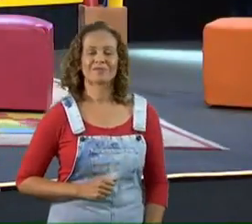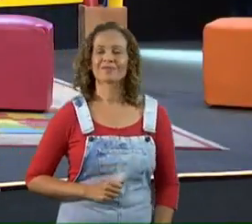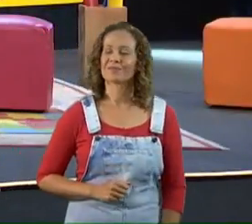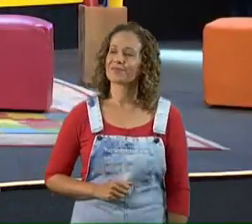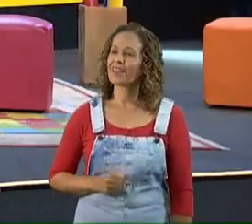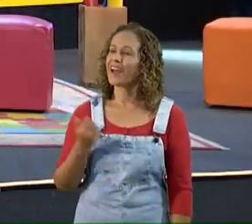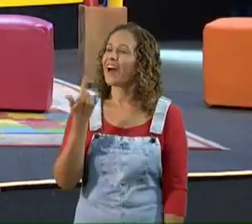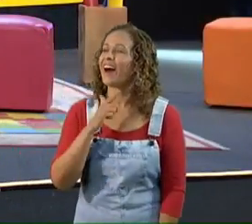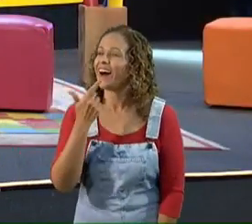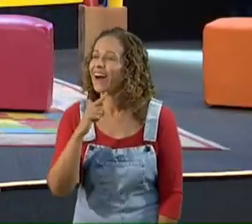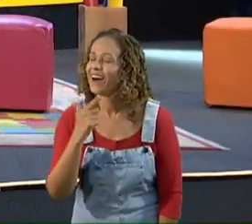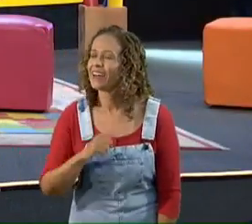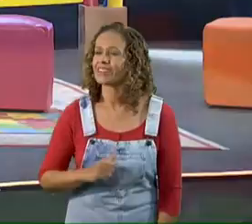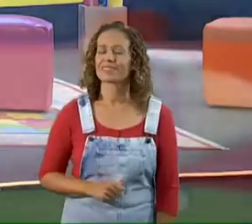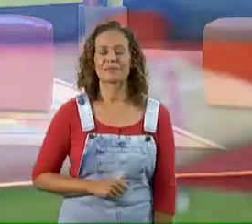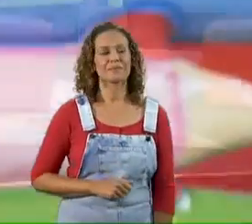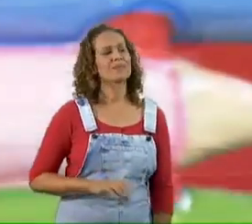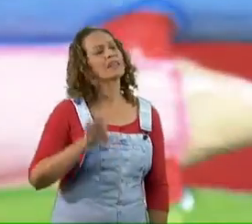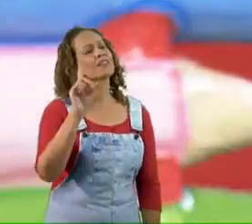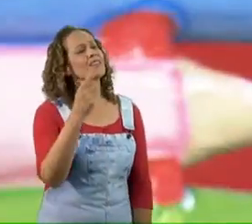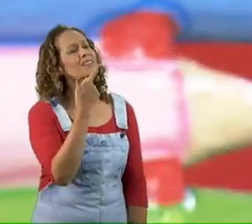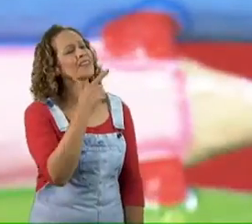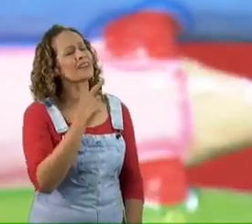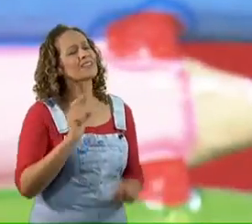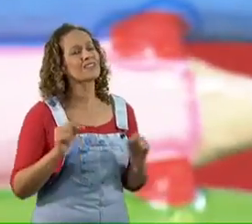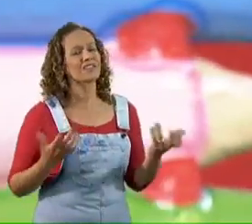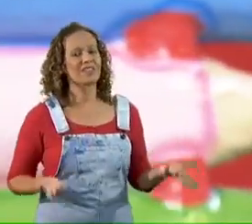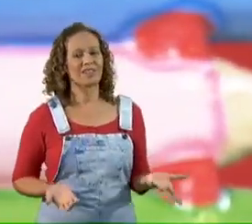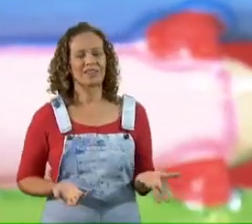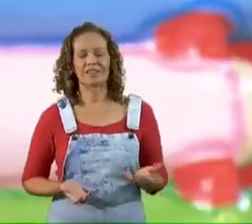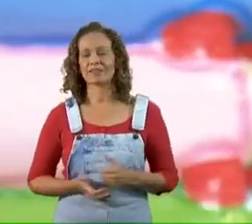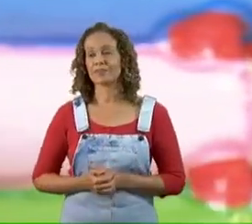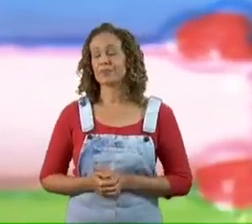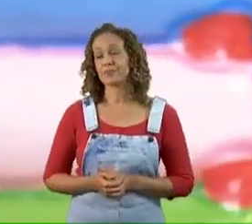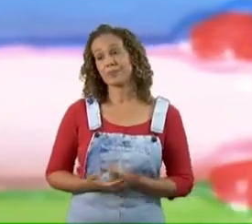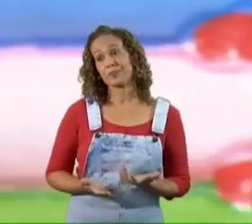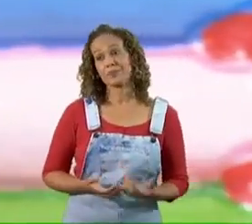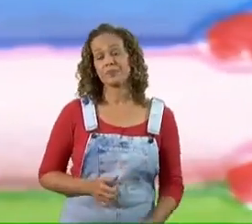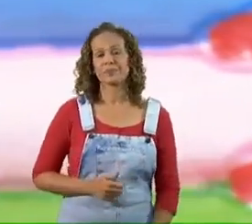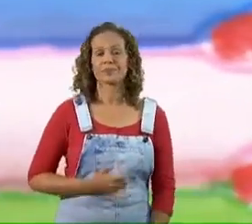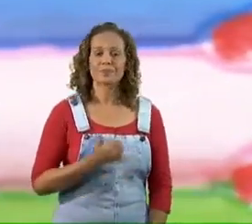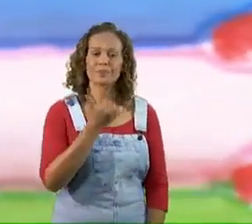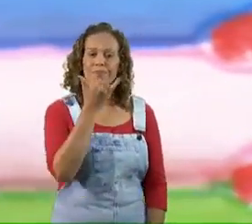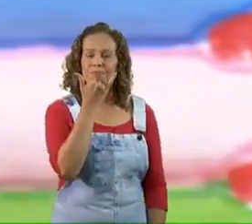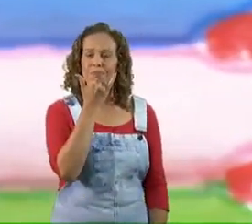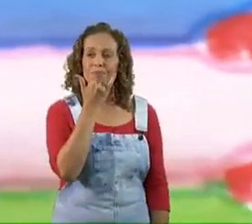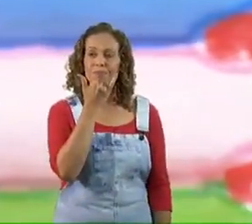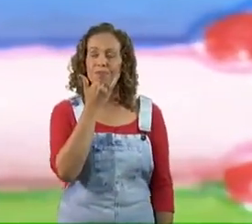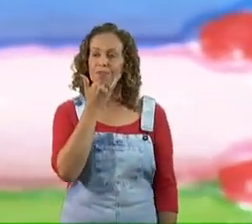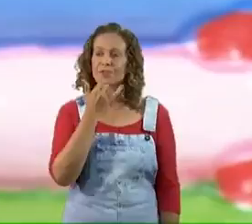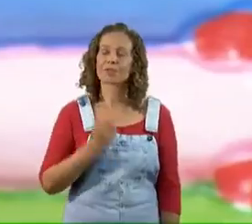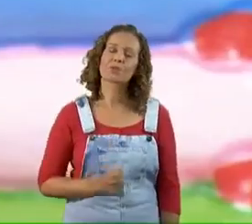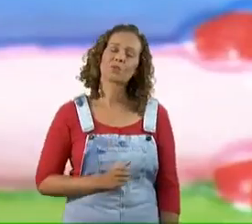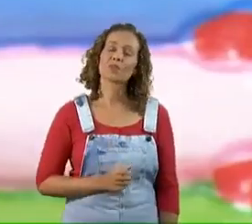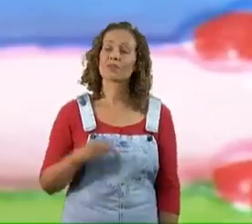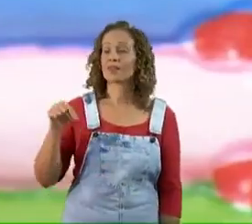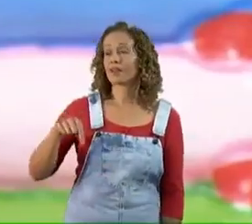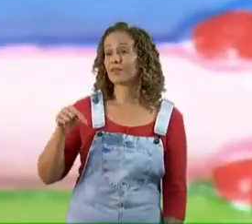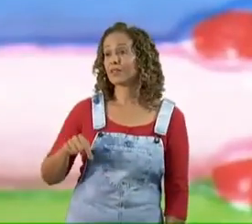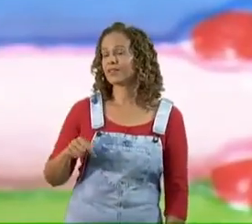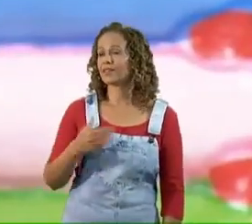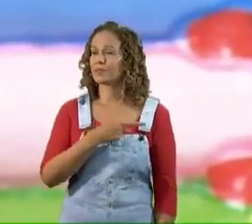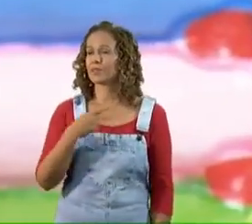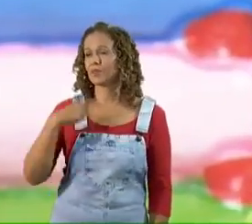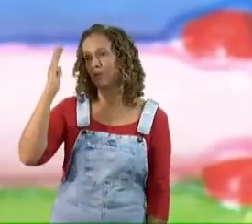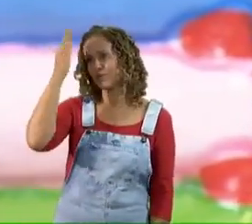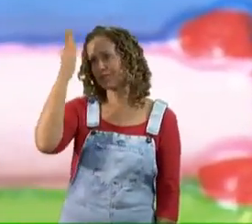Deus, do que o senhor está rindo? Me desculpe, Melissa, é que eu estava assistindo o culto aqui com o pastor Lucinho e ele é muito engraçado. Que